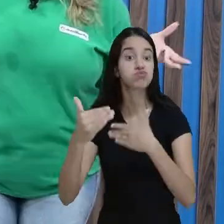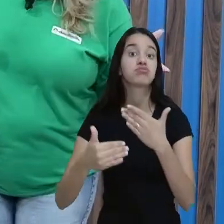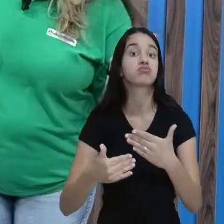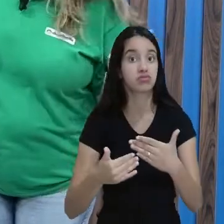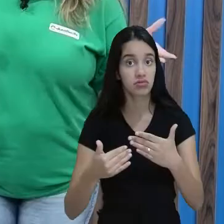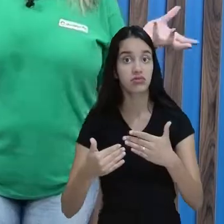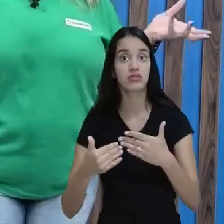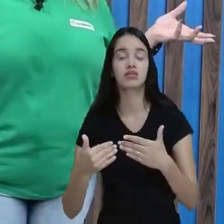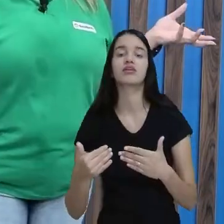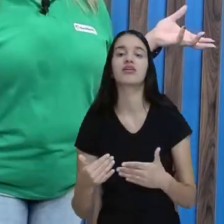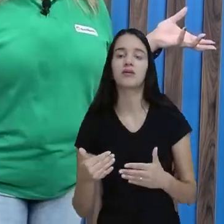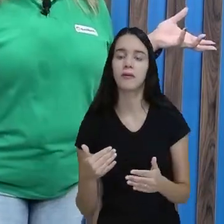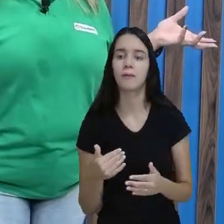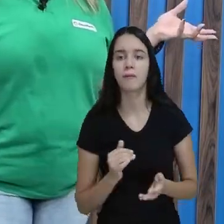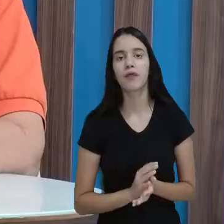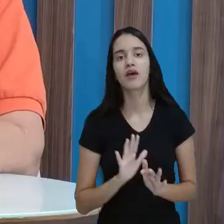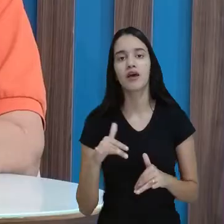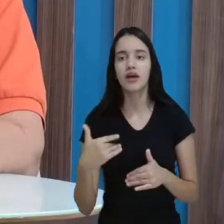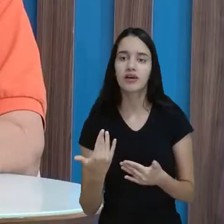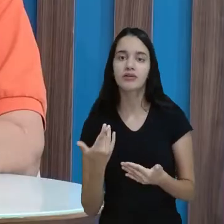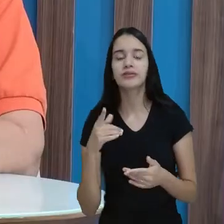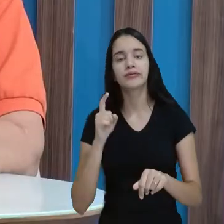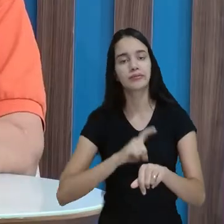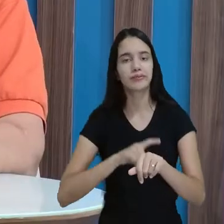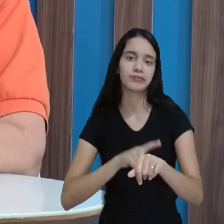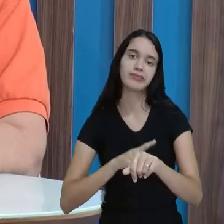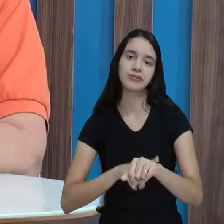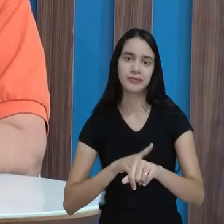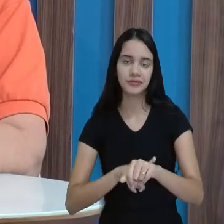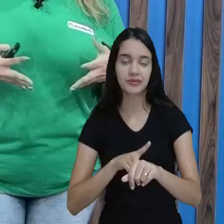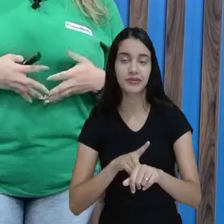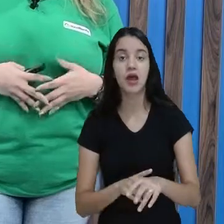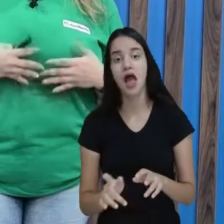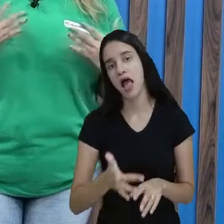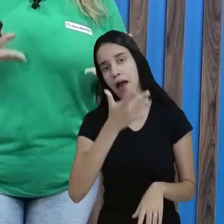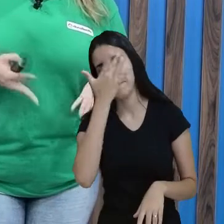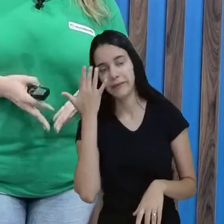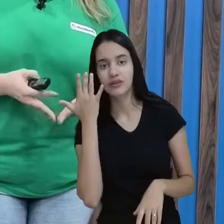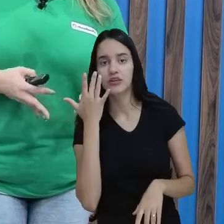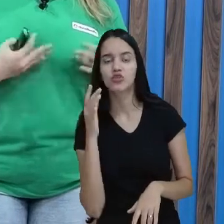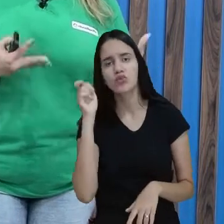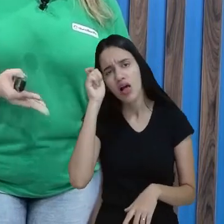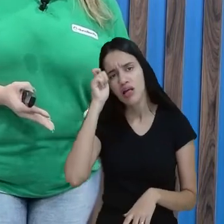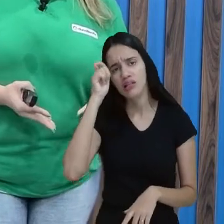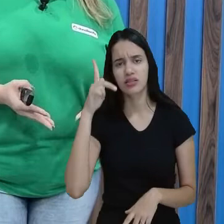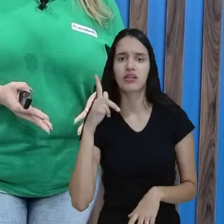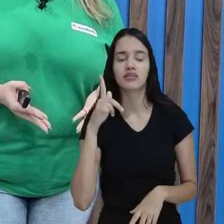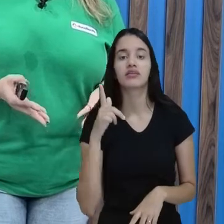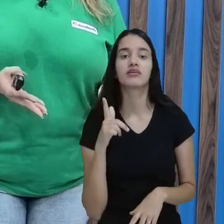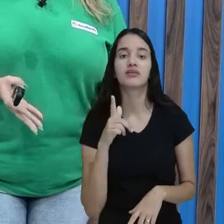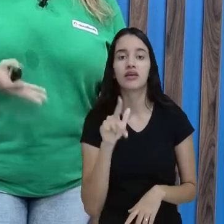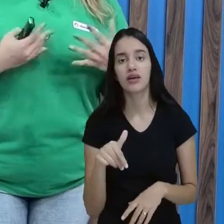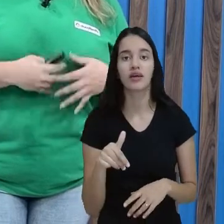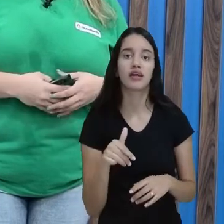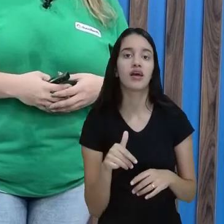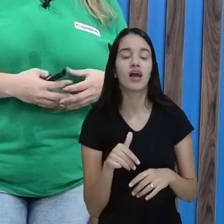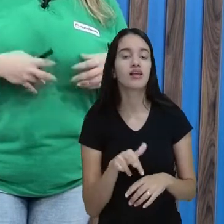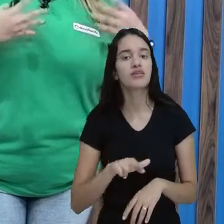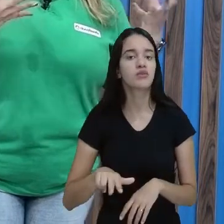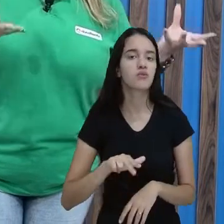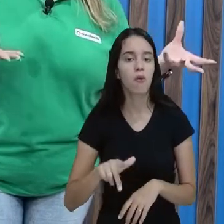professora? Muito modernas, além do tempo, né? Além do tempo. Então, as pessoas, toda ideia que é além do tempo, ela não